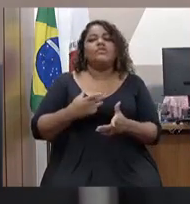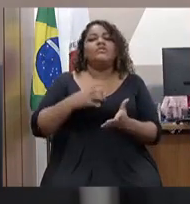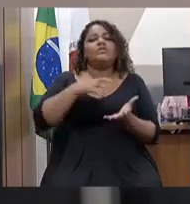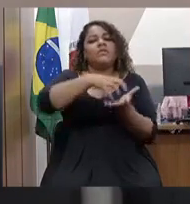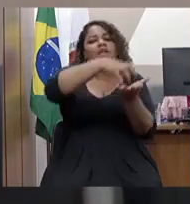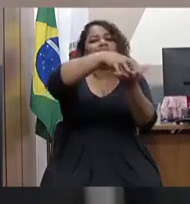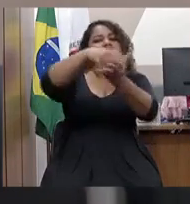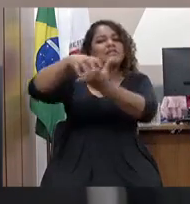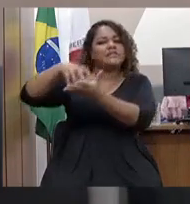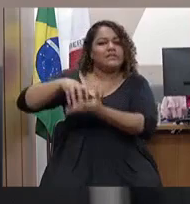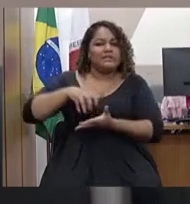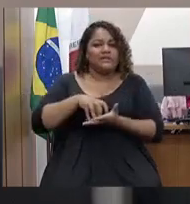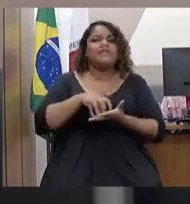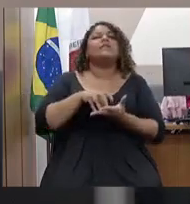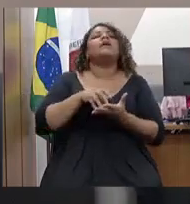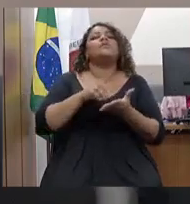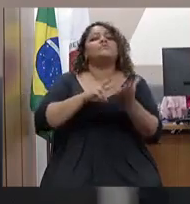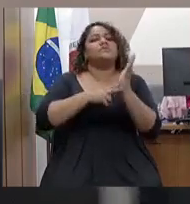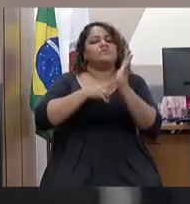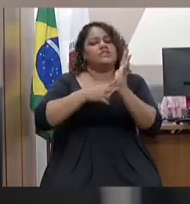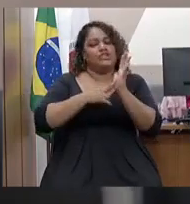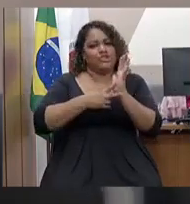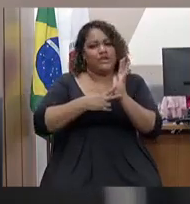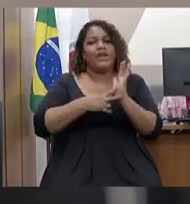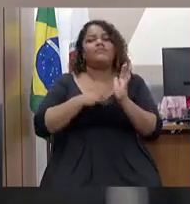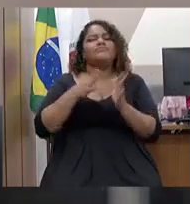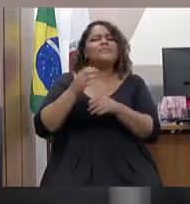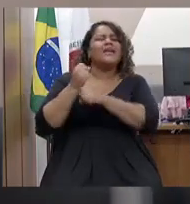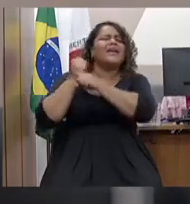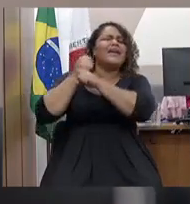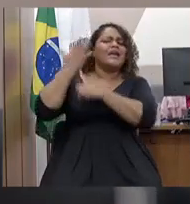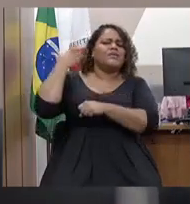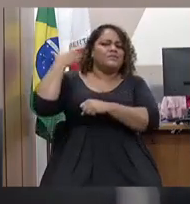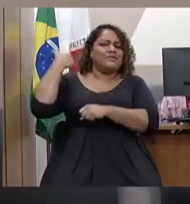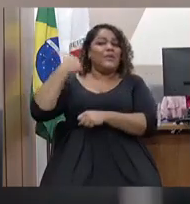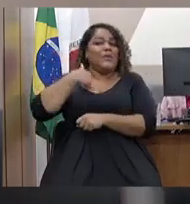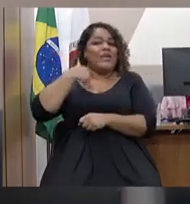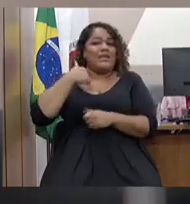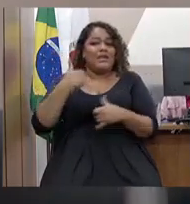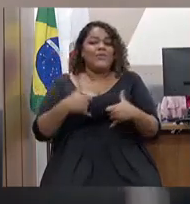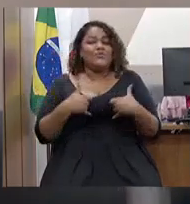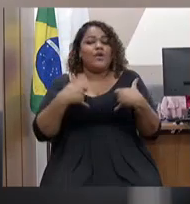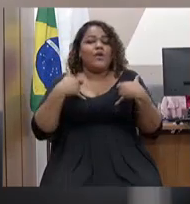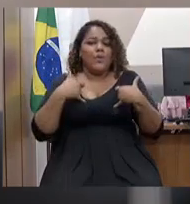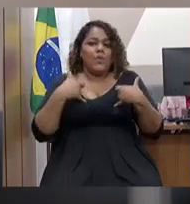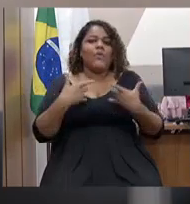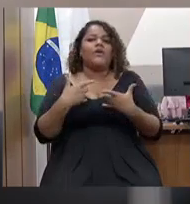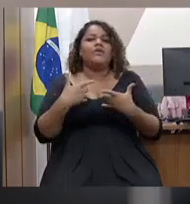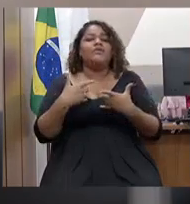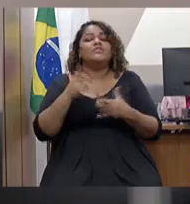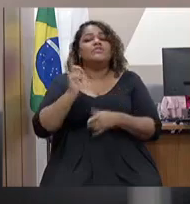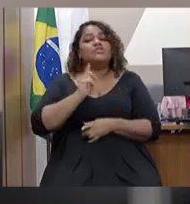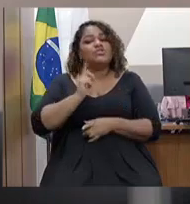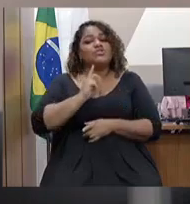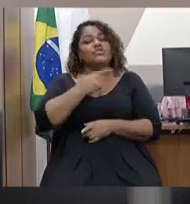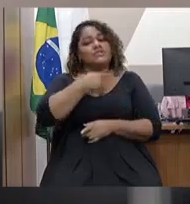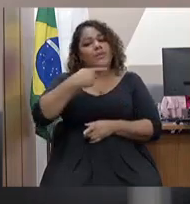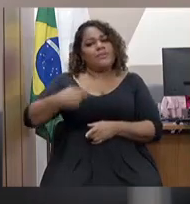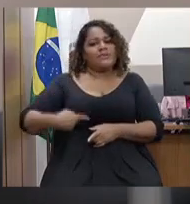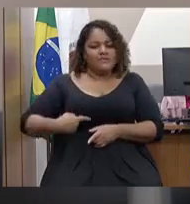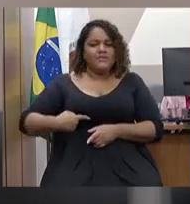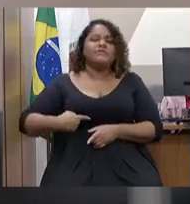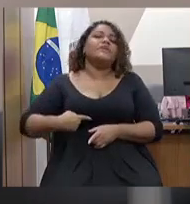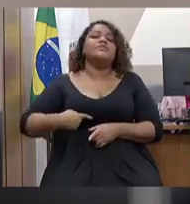honra muitos anos atrás de dirigir presidir a Central Única dos Trabalhadores né fui